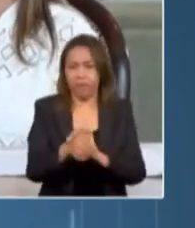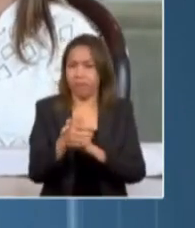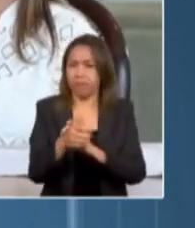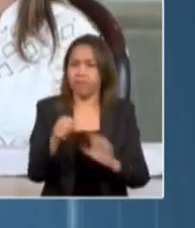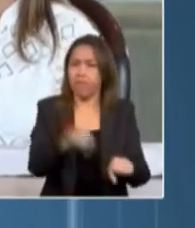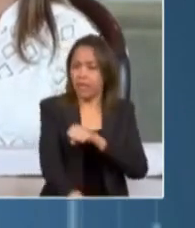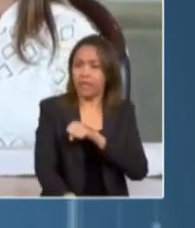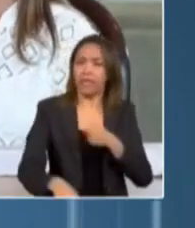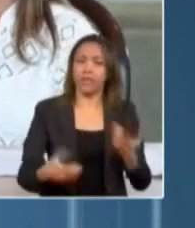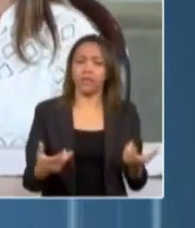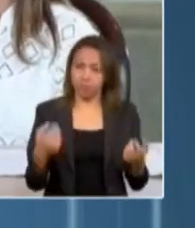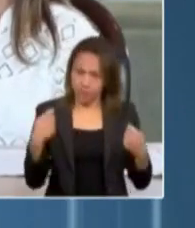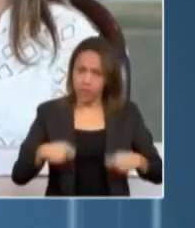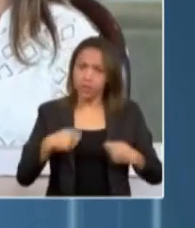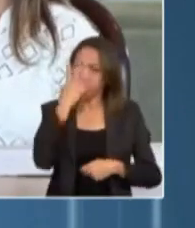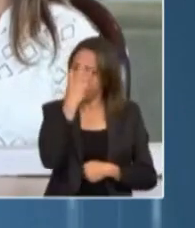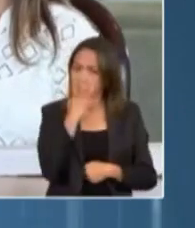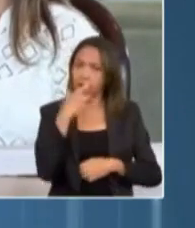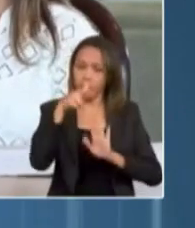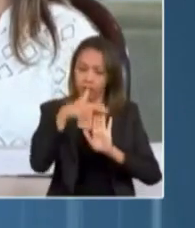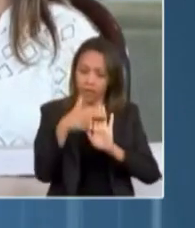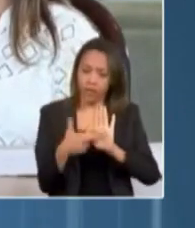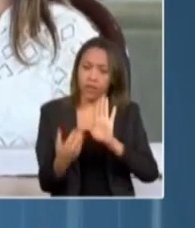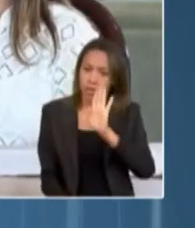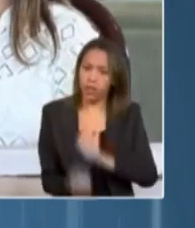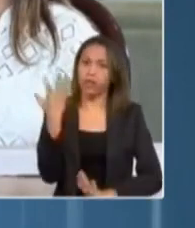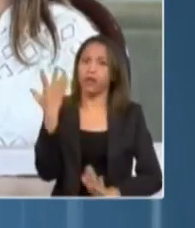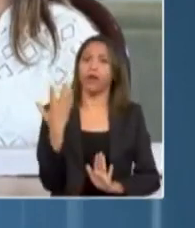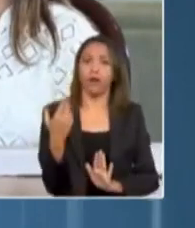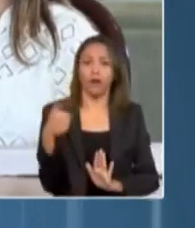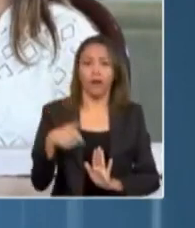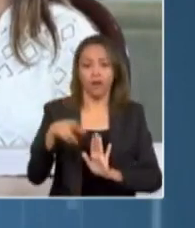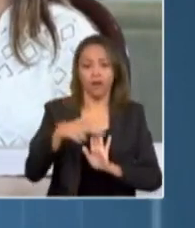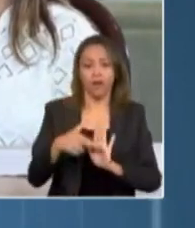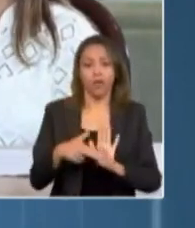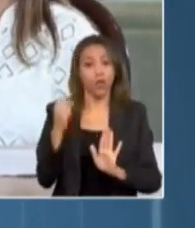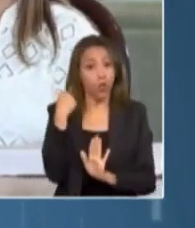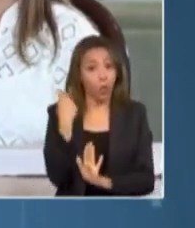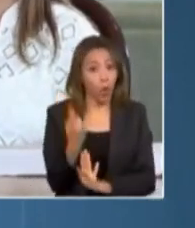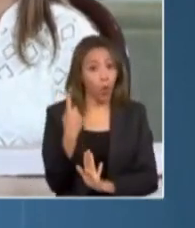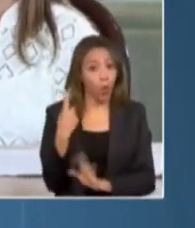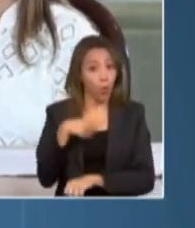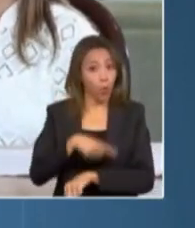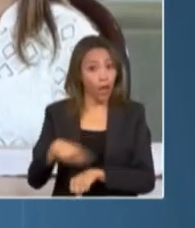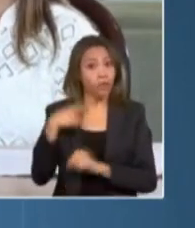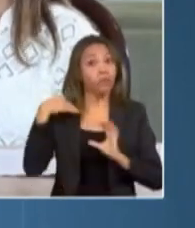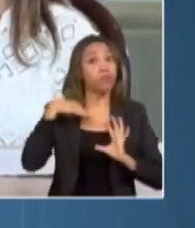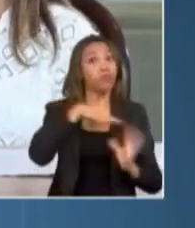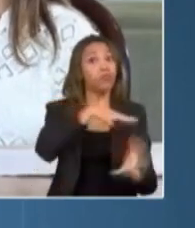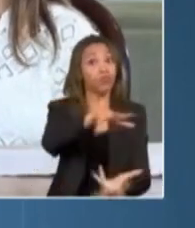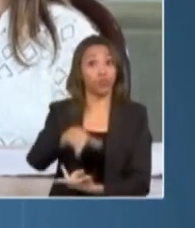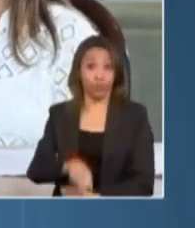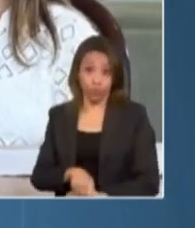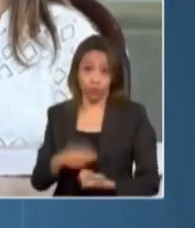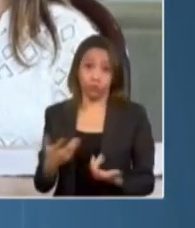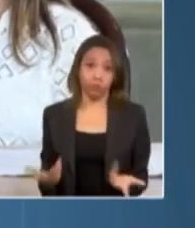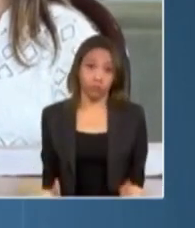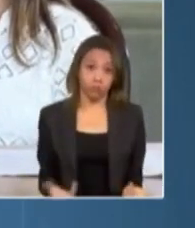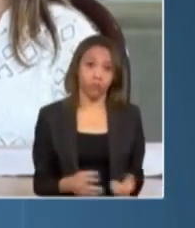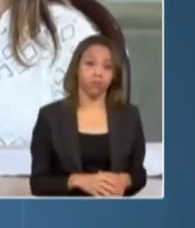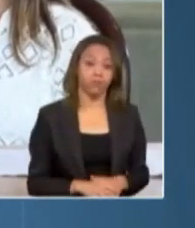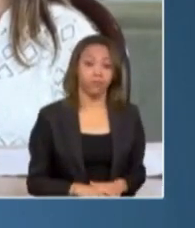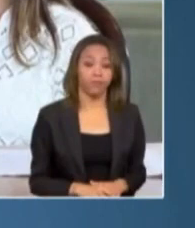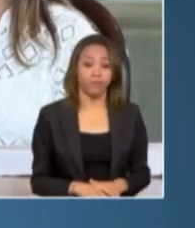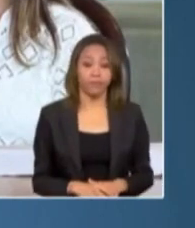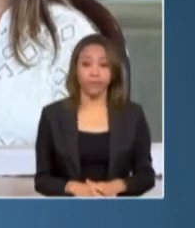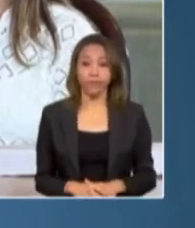dito a ela que ela não tinha perfil para ser uma primeira-dama como as demais, que ela teria que reconfigurar